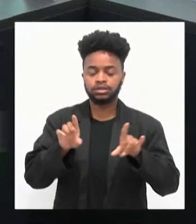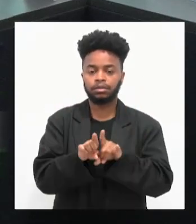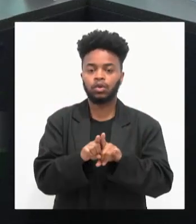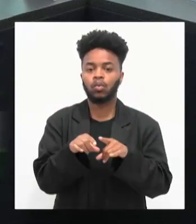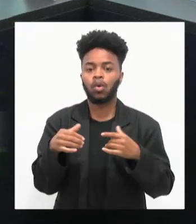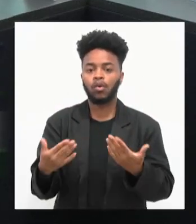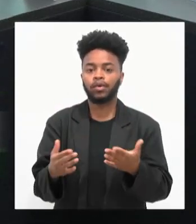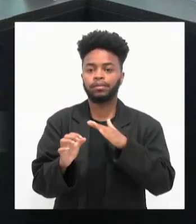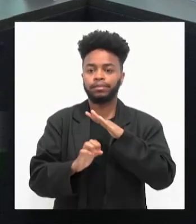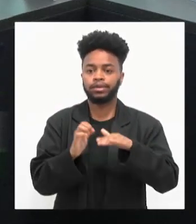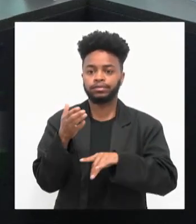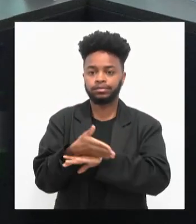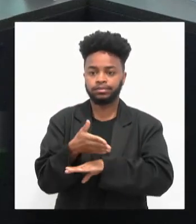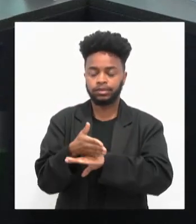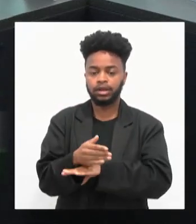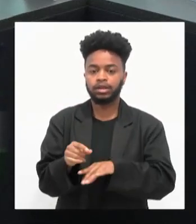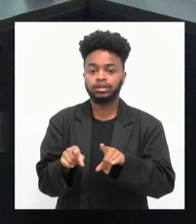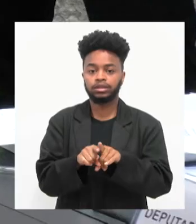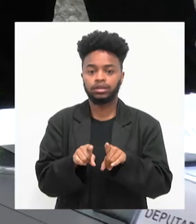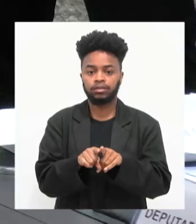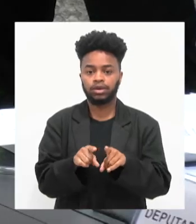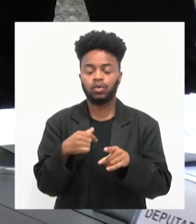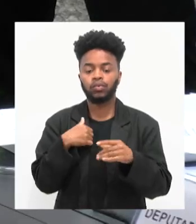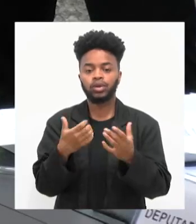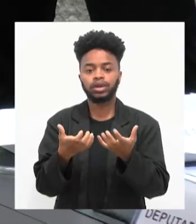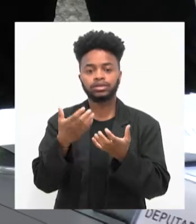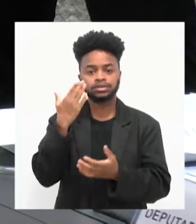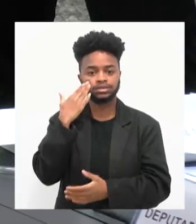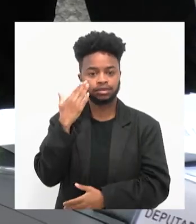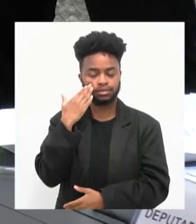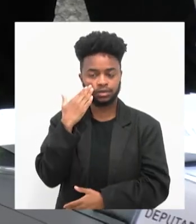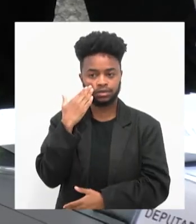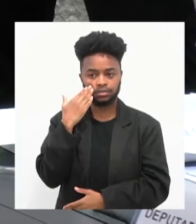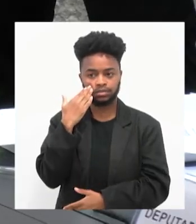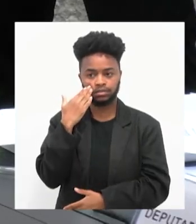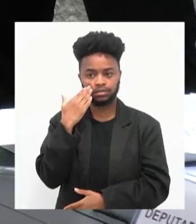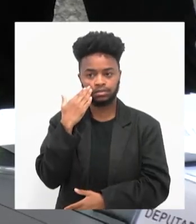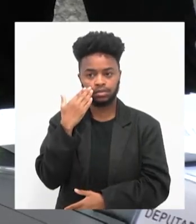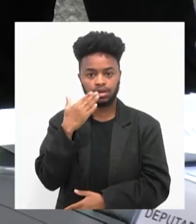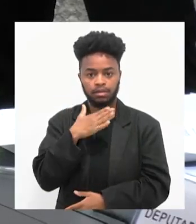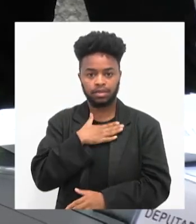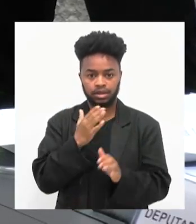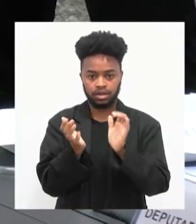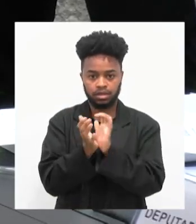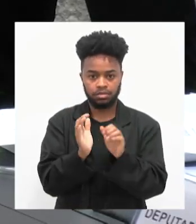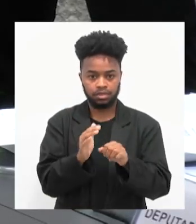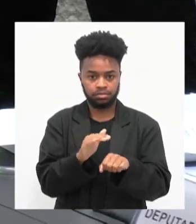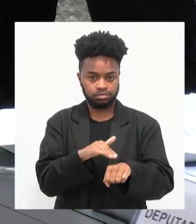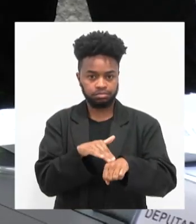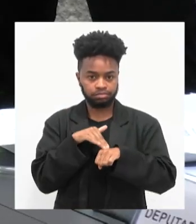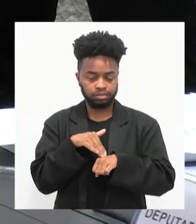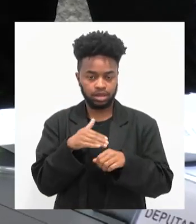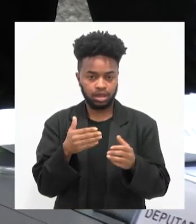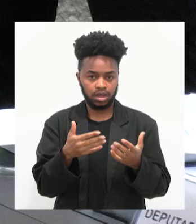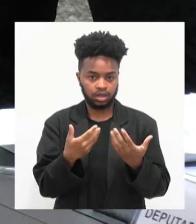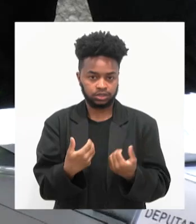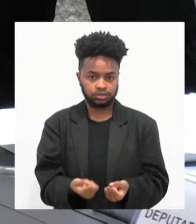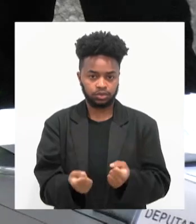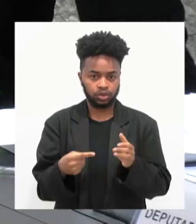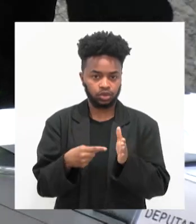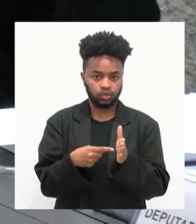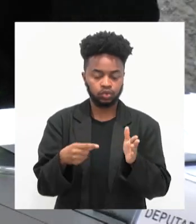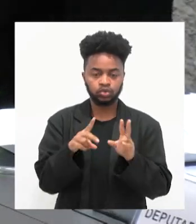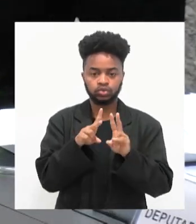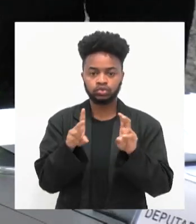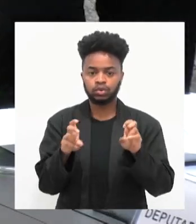concorrendo. E não somente isso. Gostaria de saber também, presidente, que chegou até o meu gabinete, uma denúncia aqui, sobre